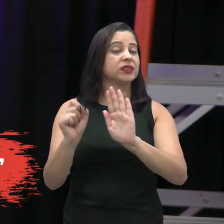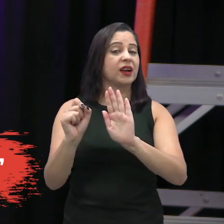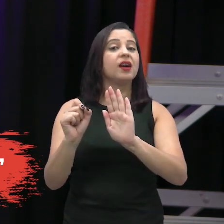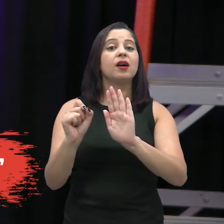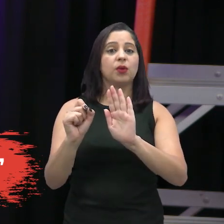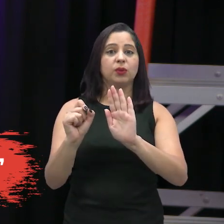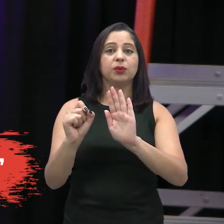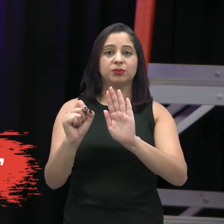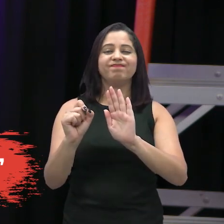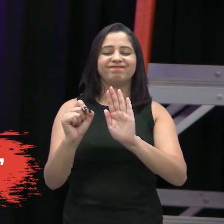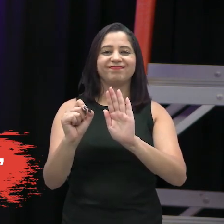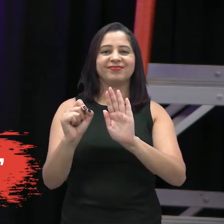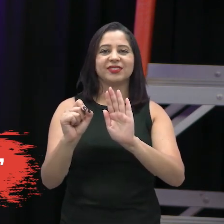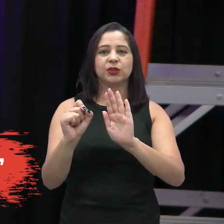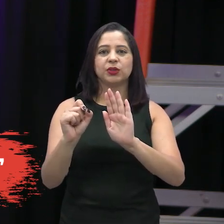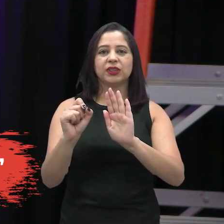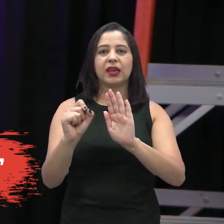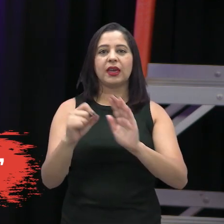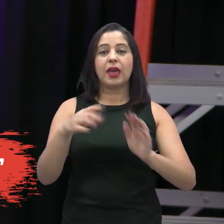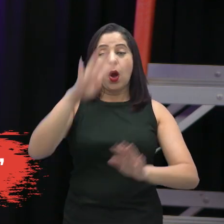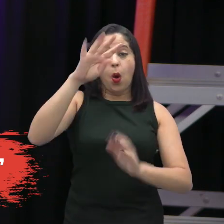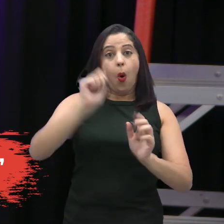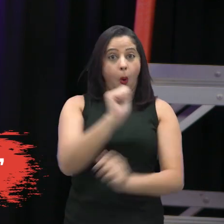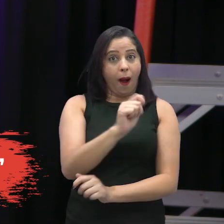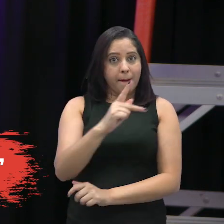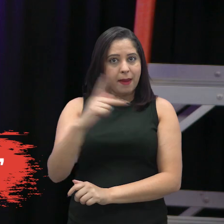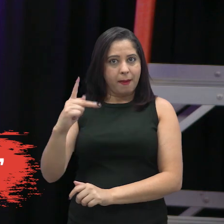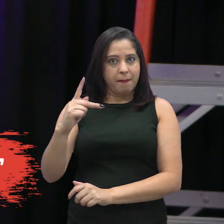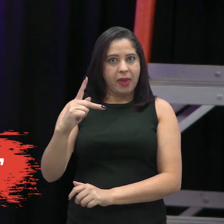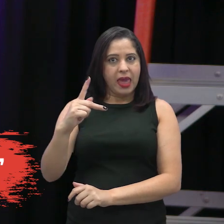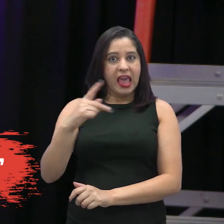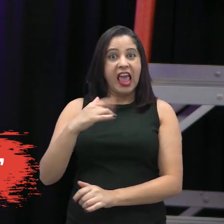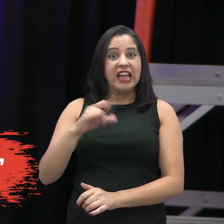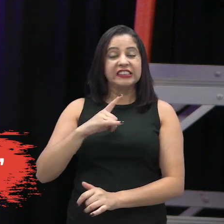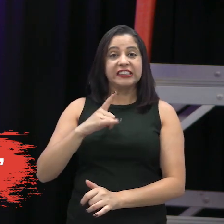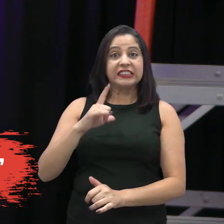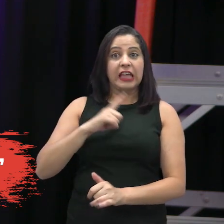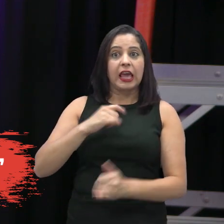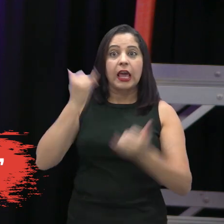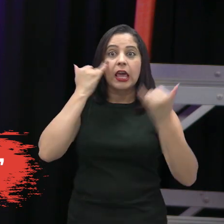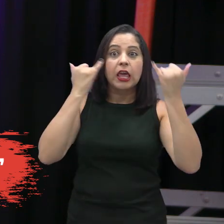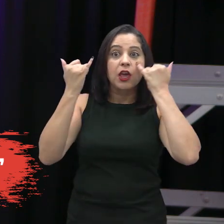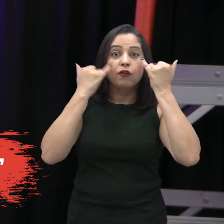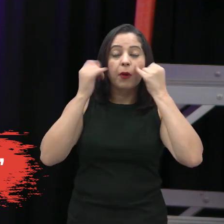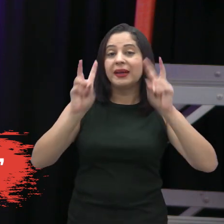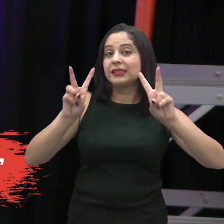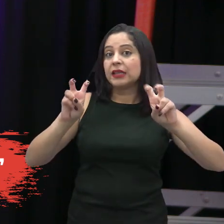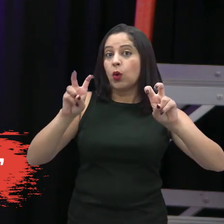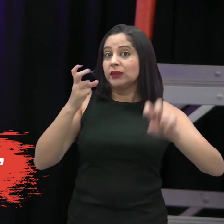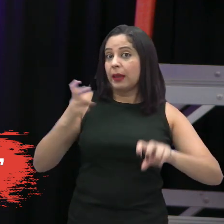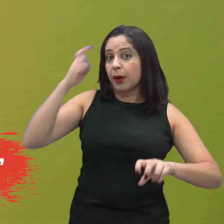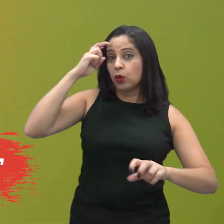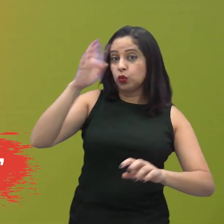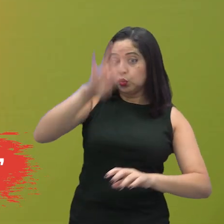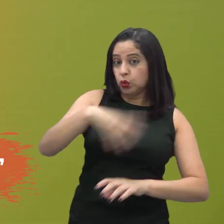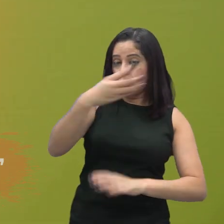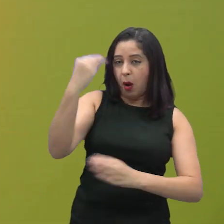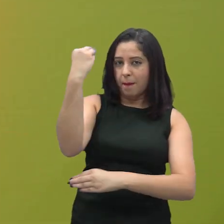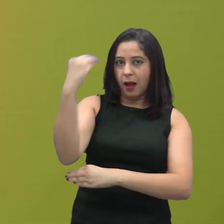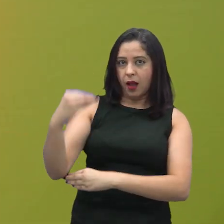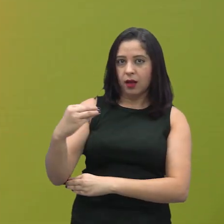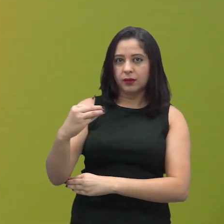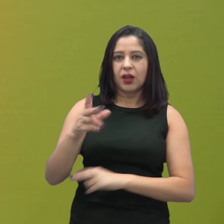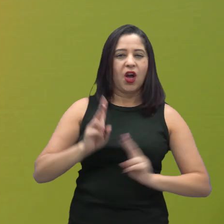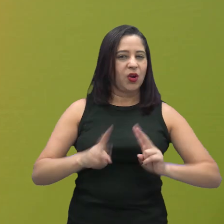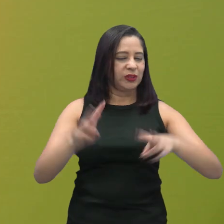Inventário Participativo Digital Nossa Sanja, um aplicativo que reúne informações sobre o patrimônio cultural de São José dos Campos. Você então não